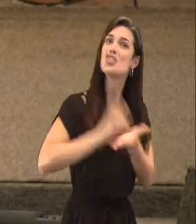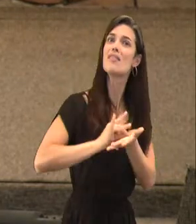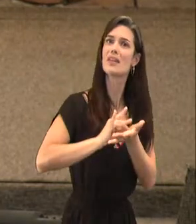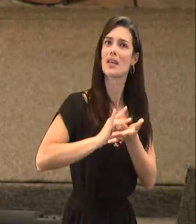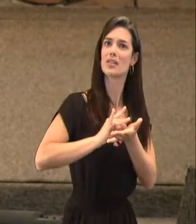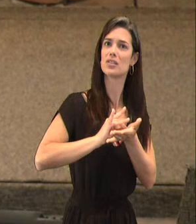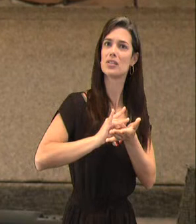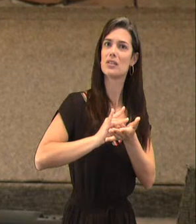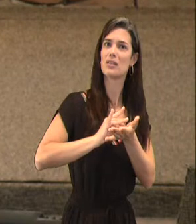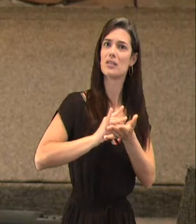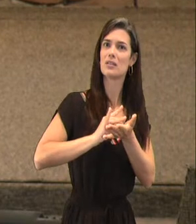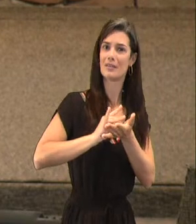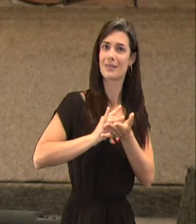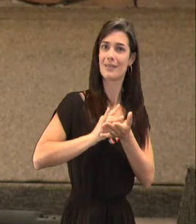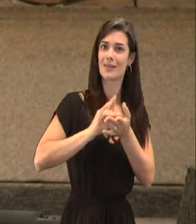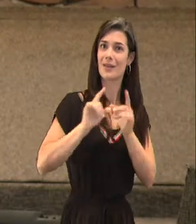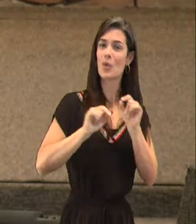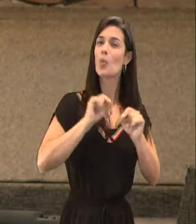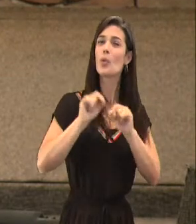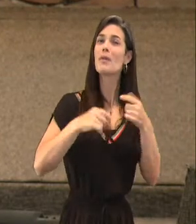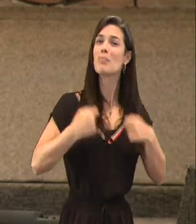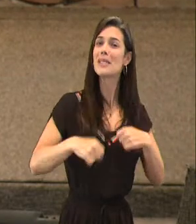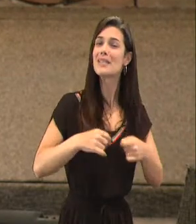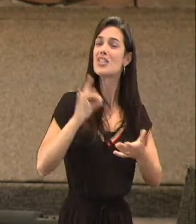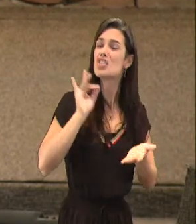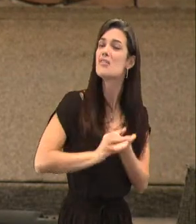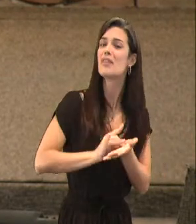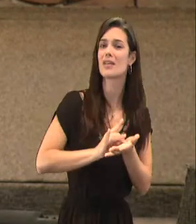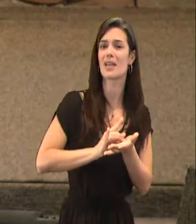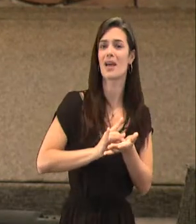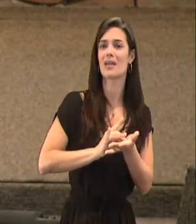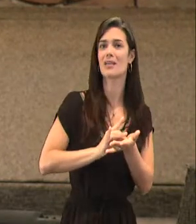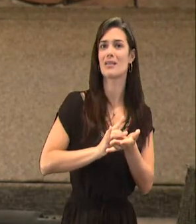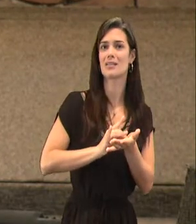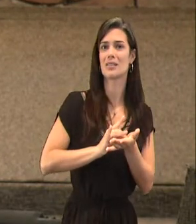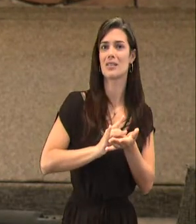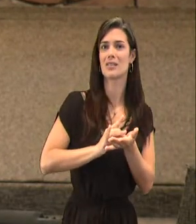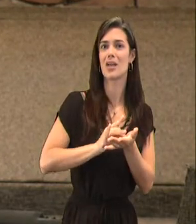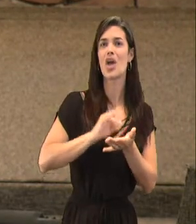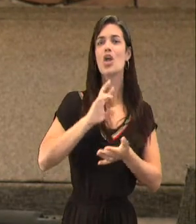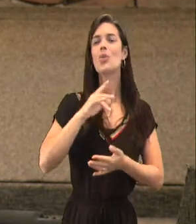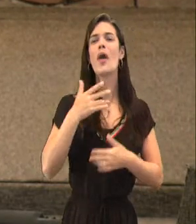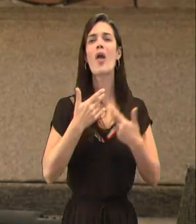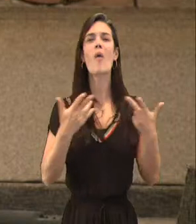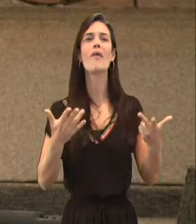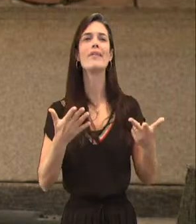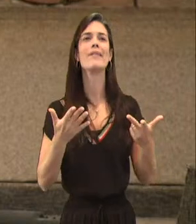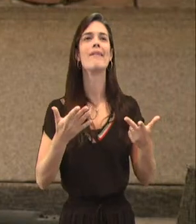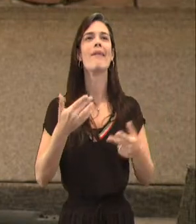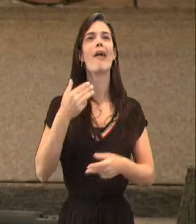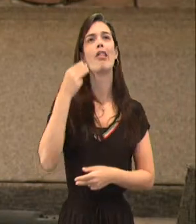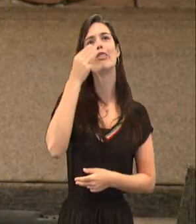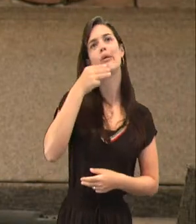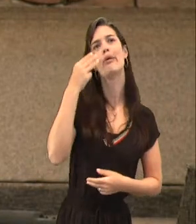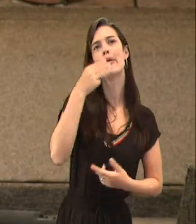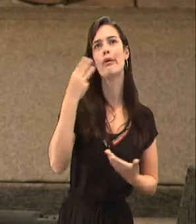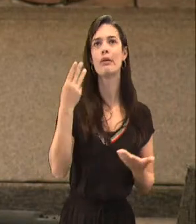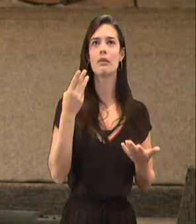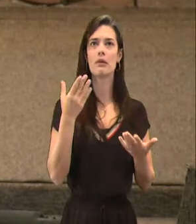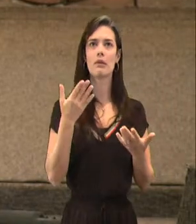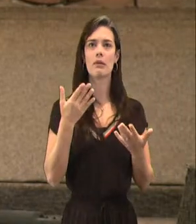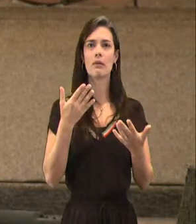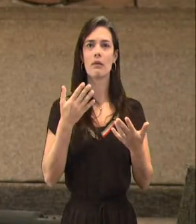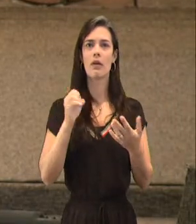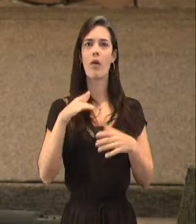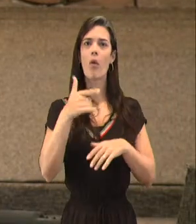indispensável. Aqui não é mencionada nenhuma guloseima supérflua, mas o que se pede aqui é aquilo